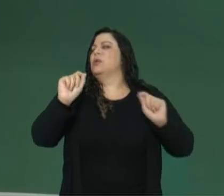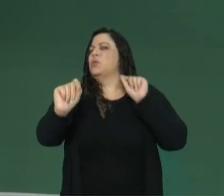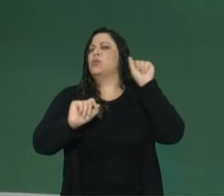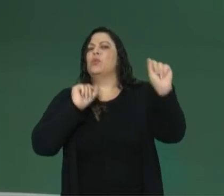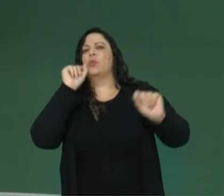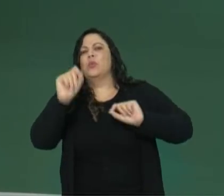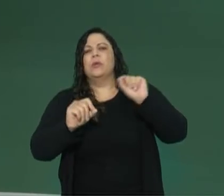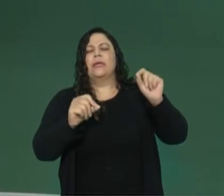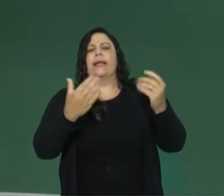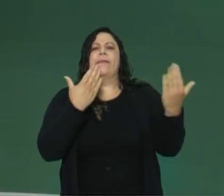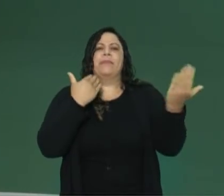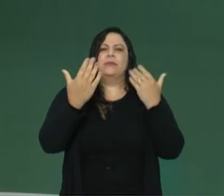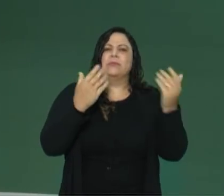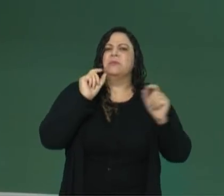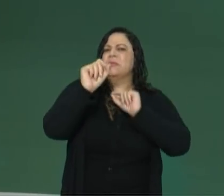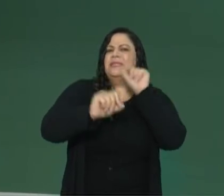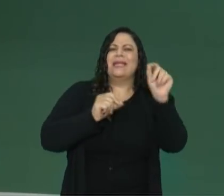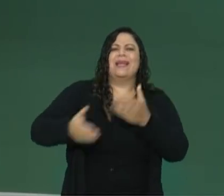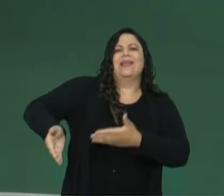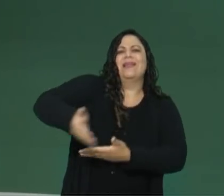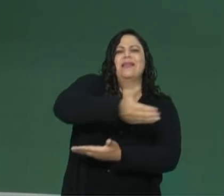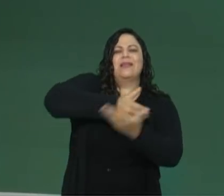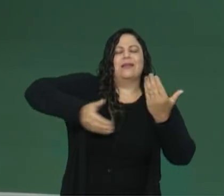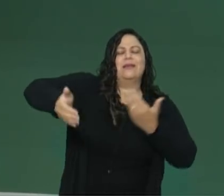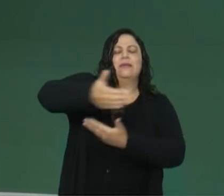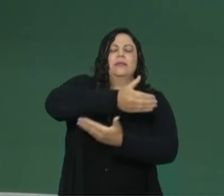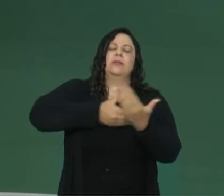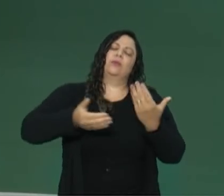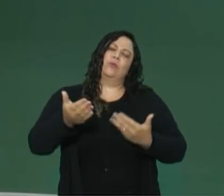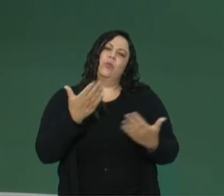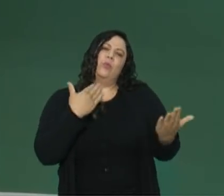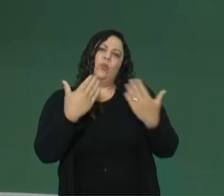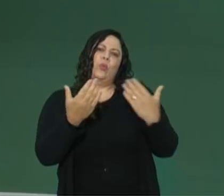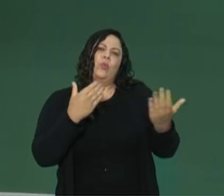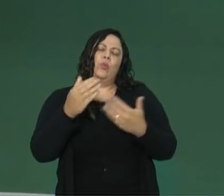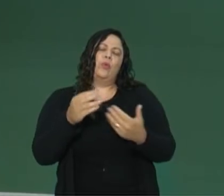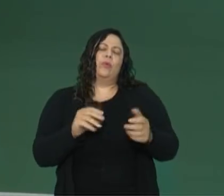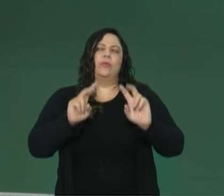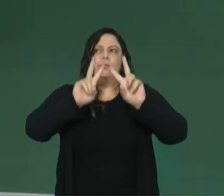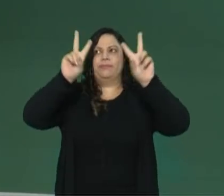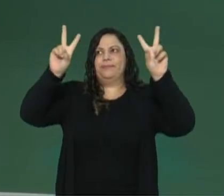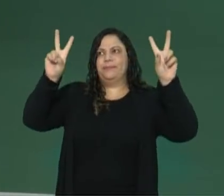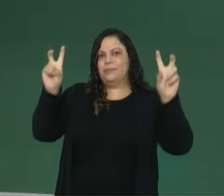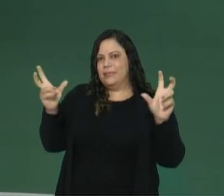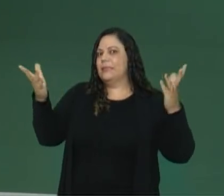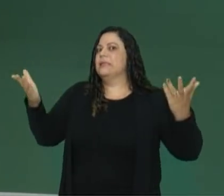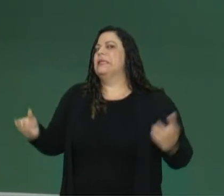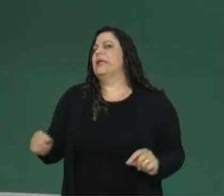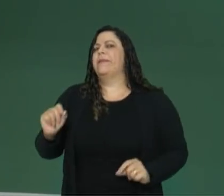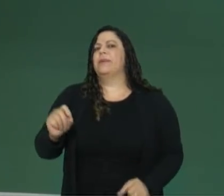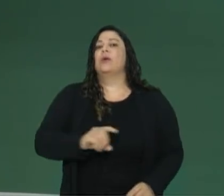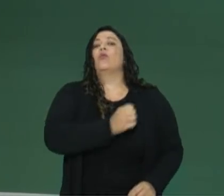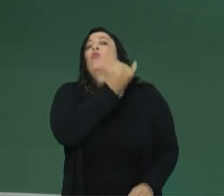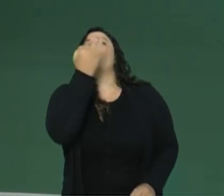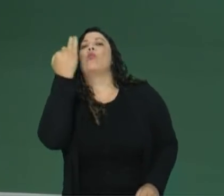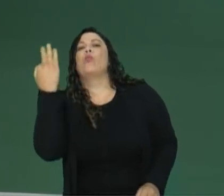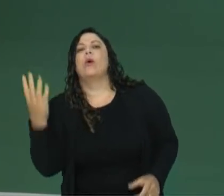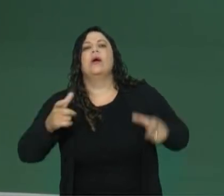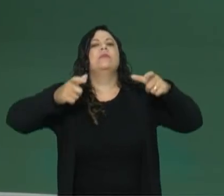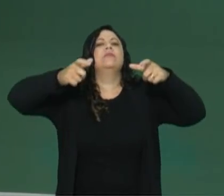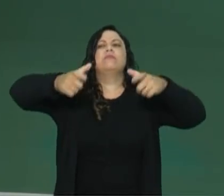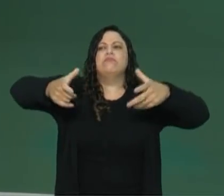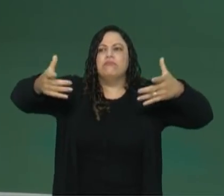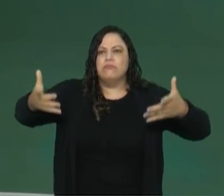discussão, o que, quem está envolvido naquela discussão, ou naquele fato, naquele tema, quando aquilo está ocorrendo e onde